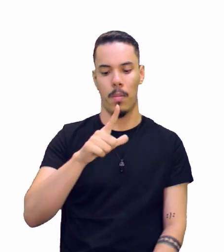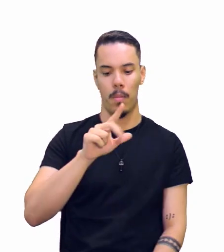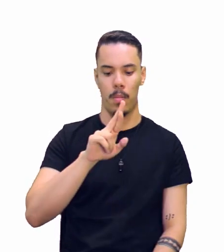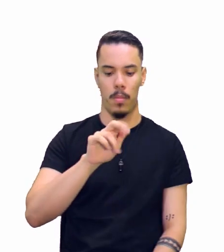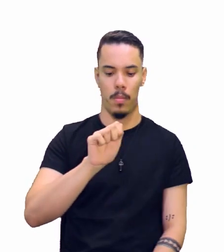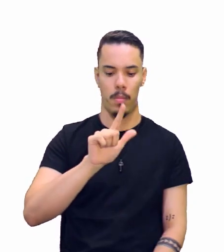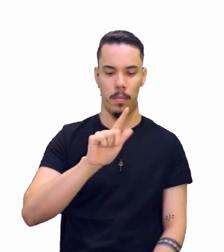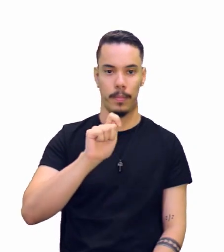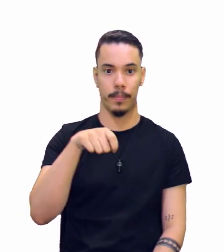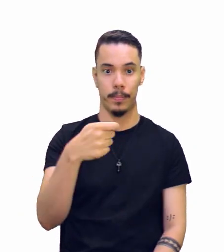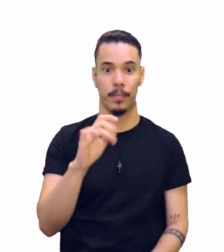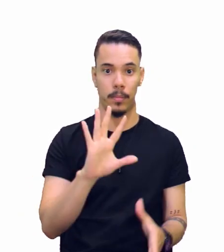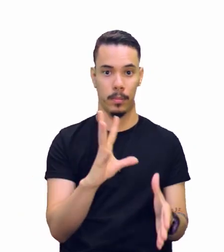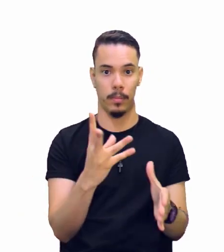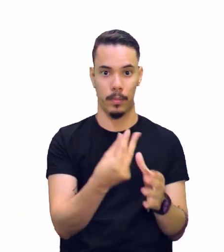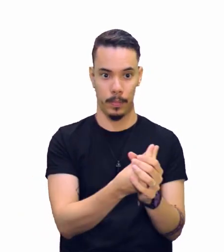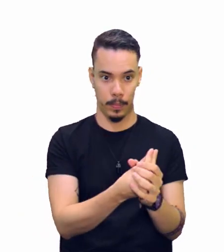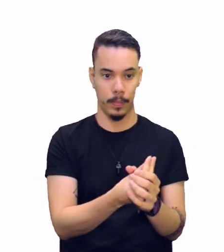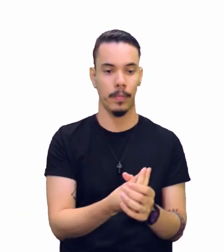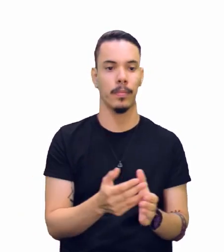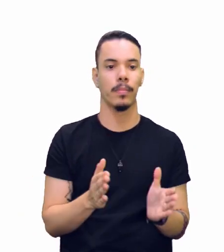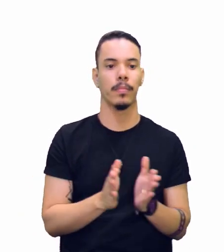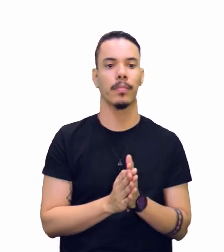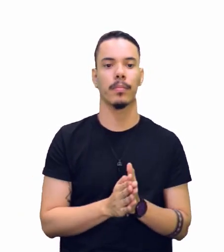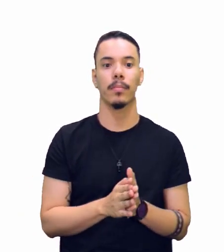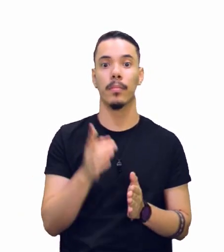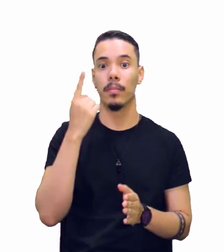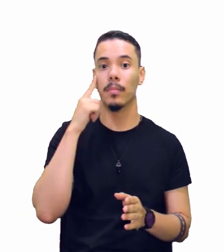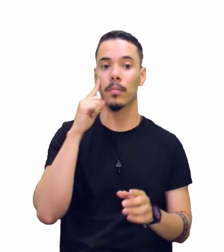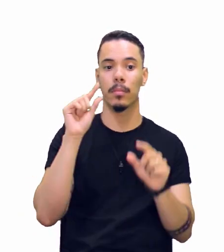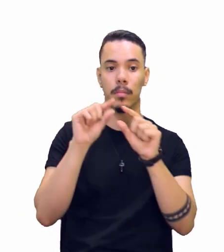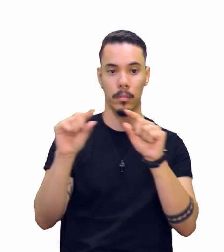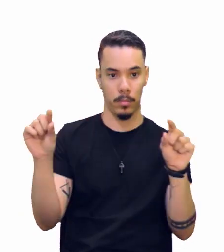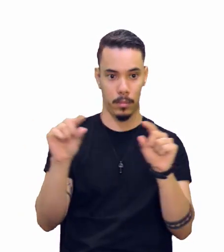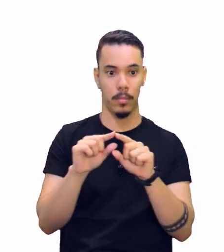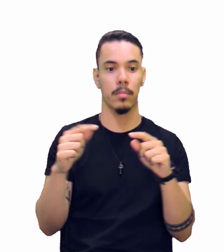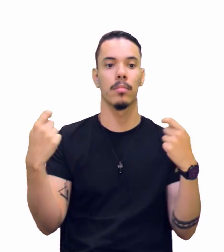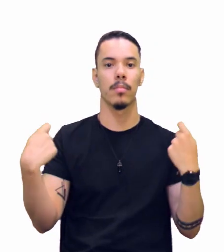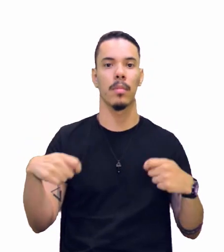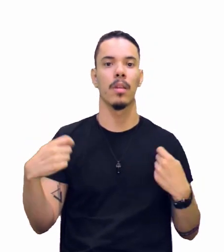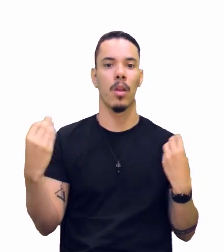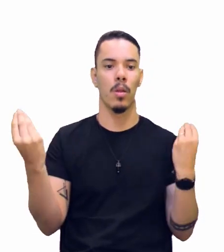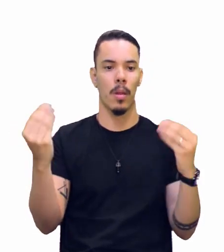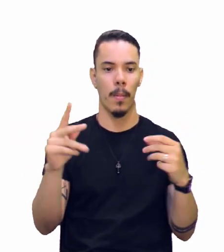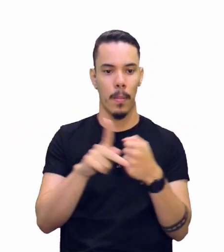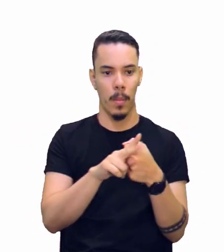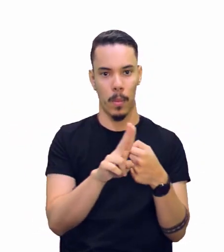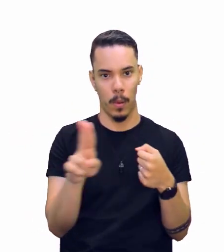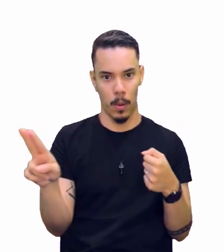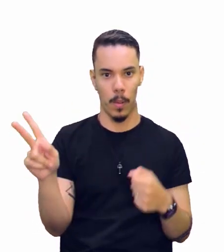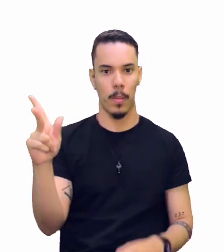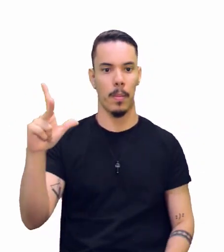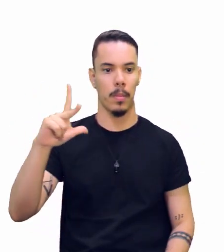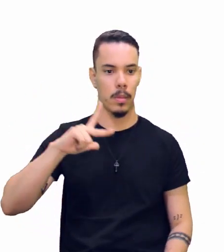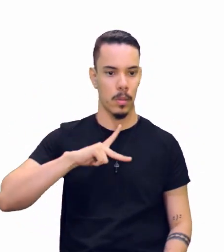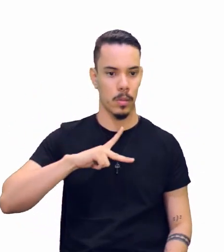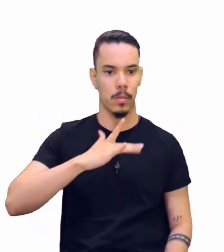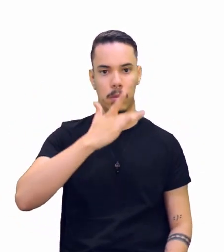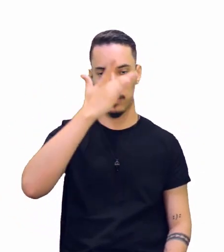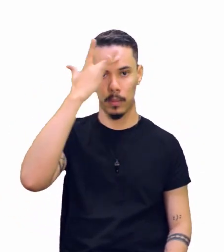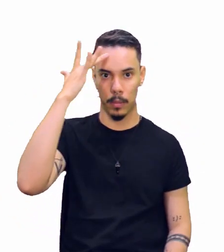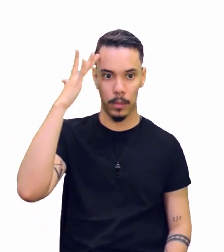temos eu, que é o meu pronome pessoal, logo em seguida eu preciso colocar um pronome pessoal ou um sujeito, qualquer coisa depois do